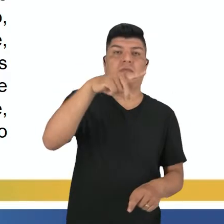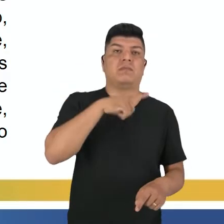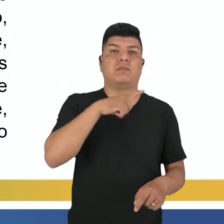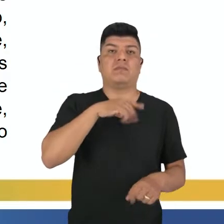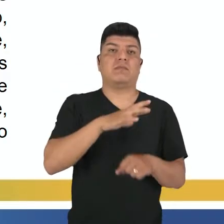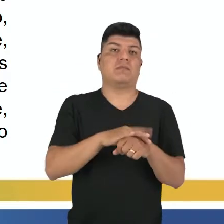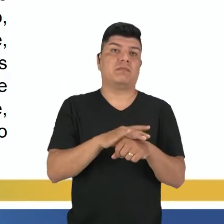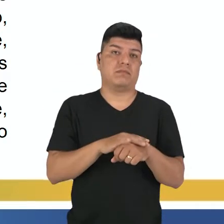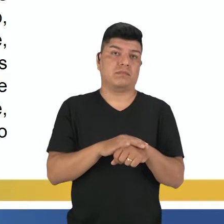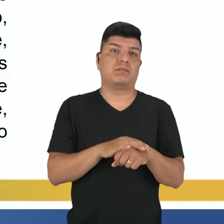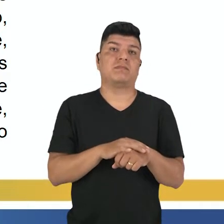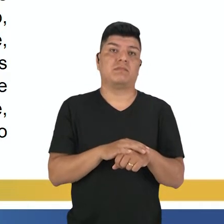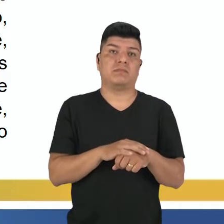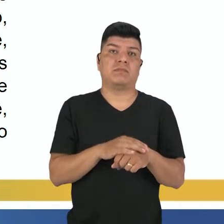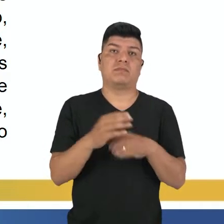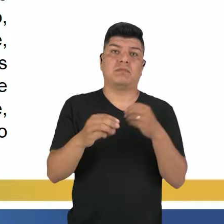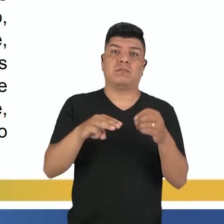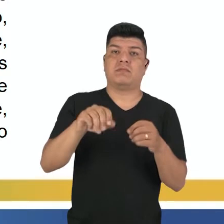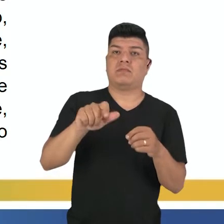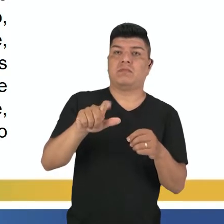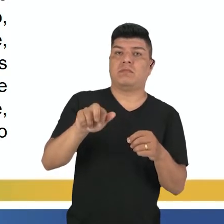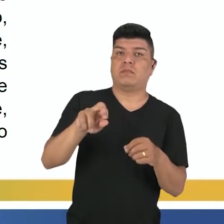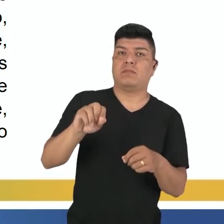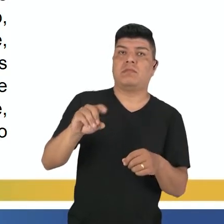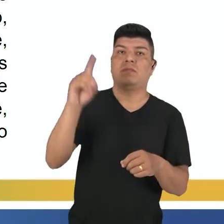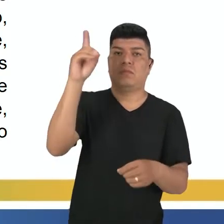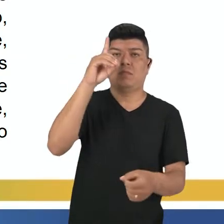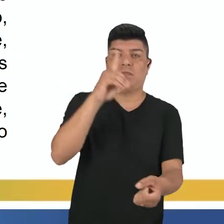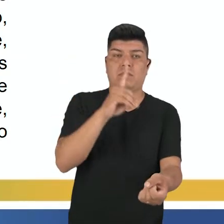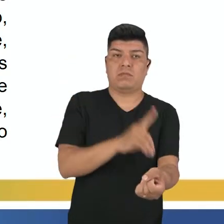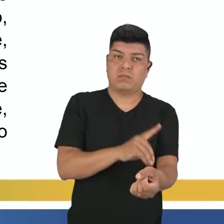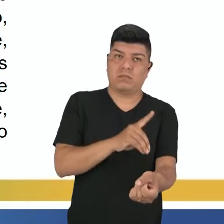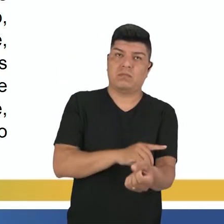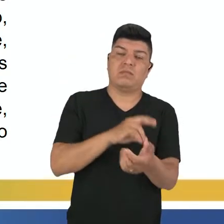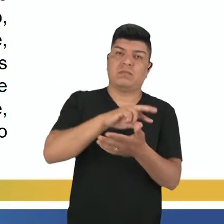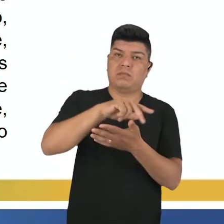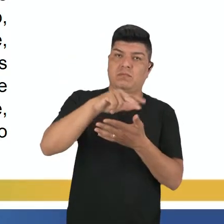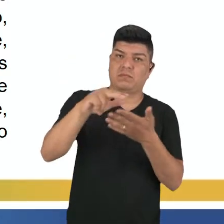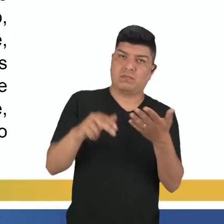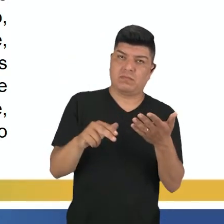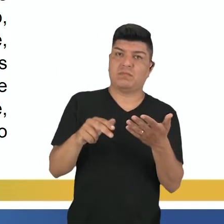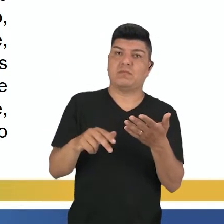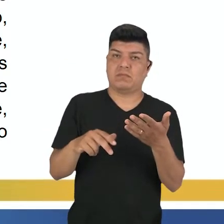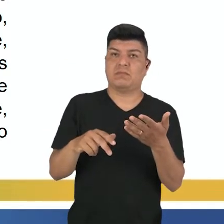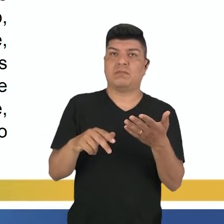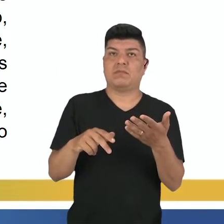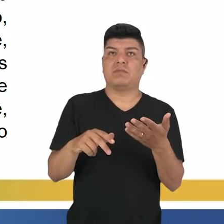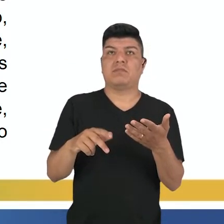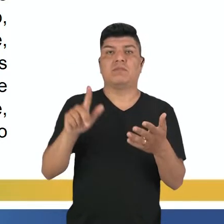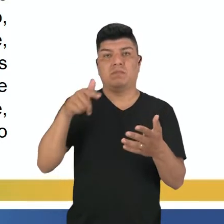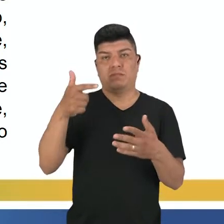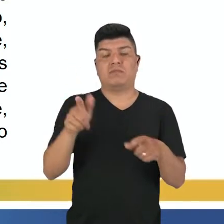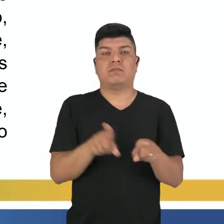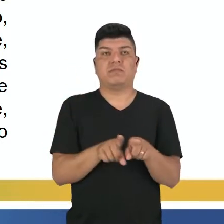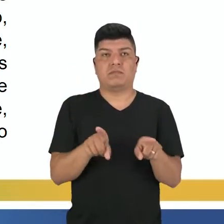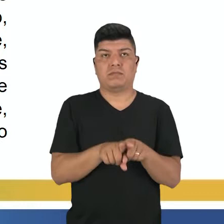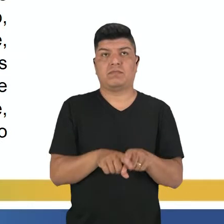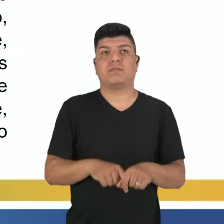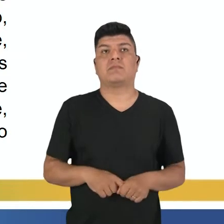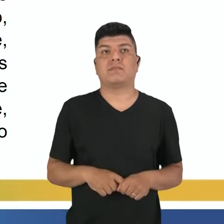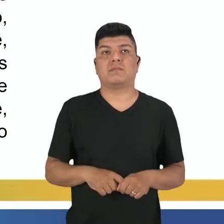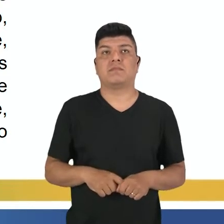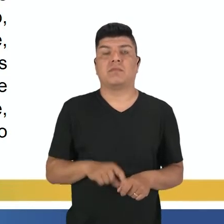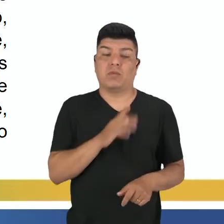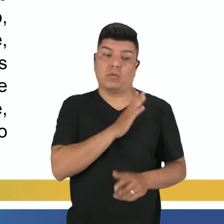nós adoecemos de doenças como malária, dengue, chikungunya, leishmaniose, doença de Chagas, entre outros.